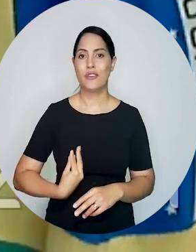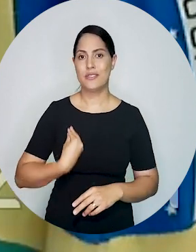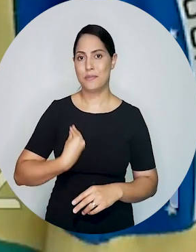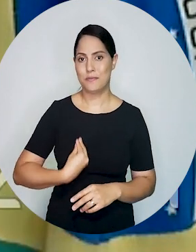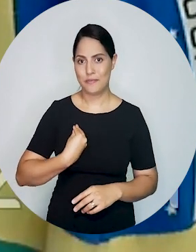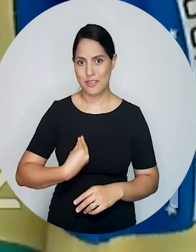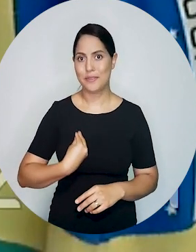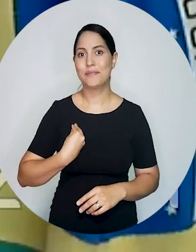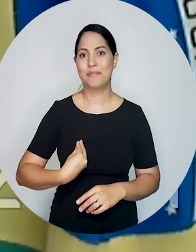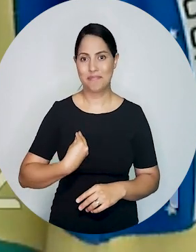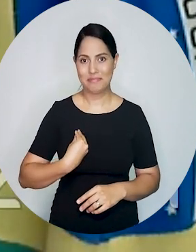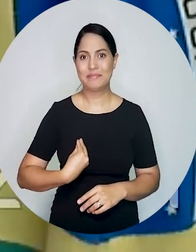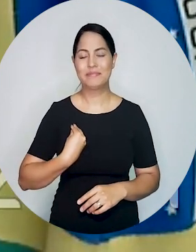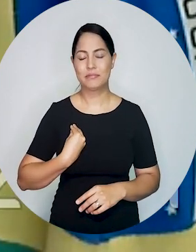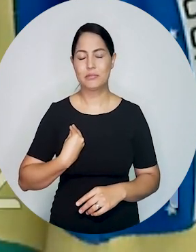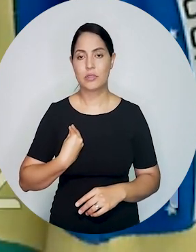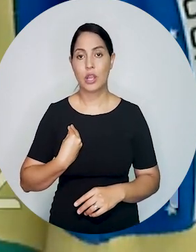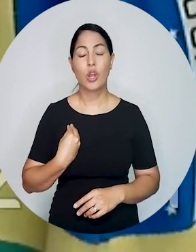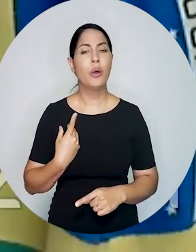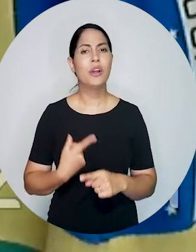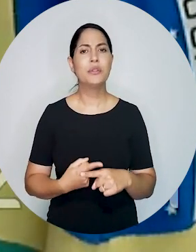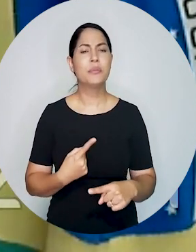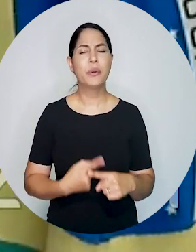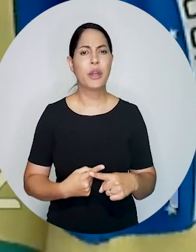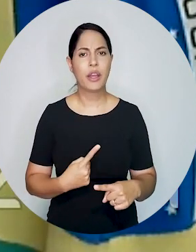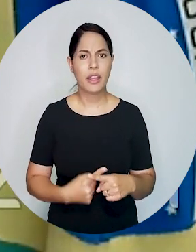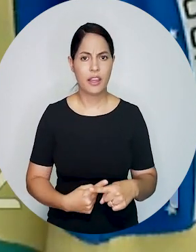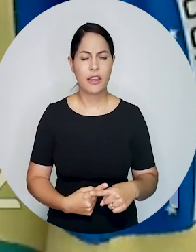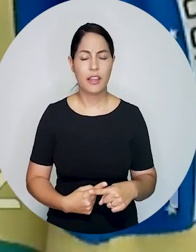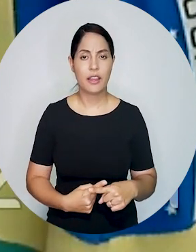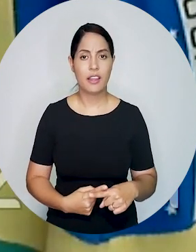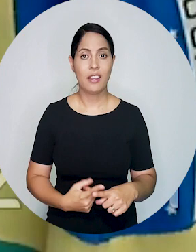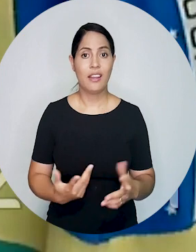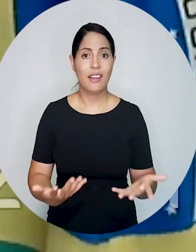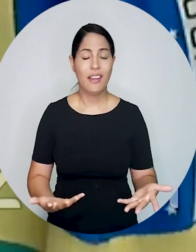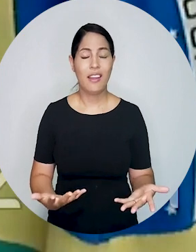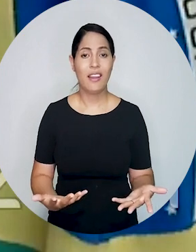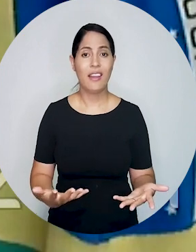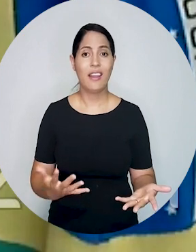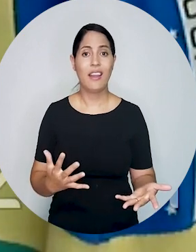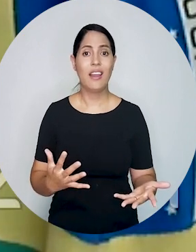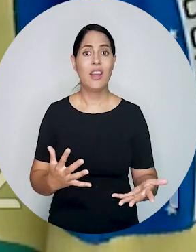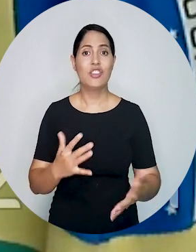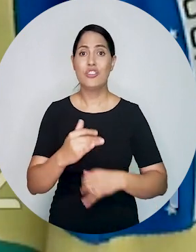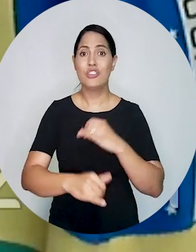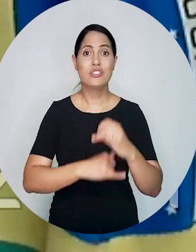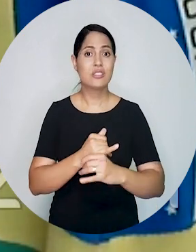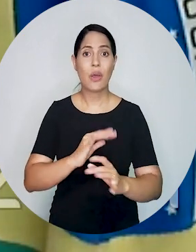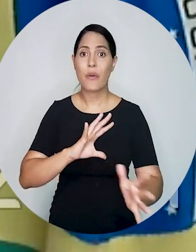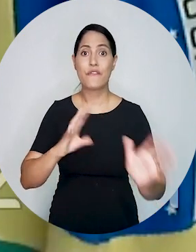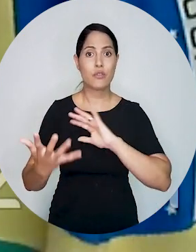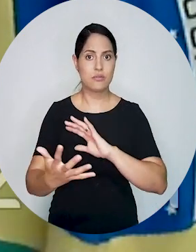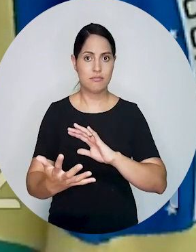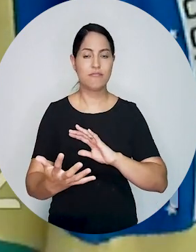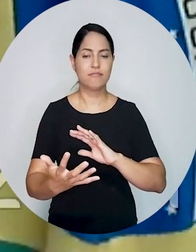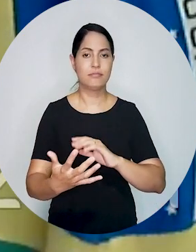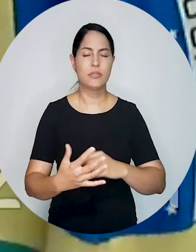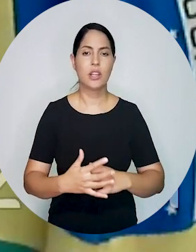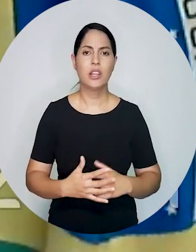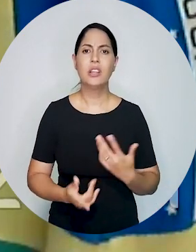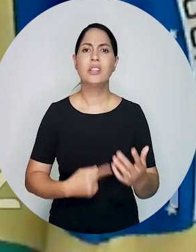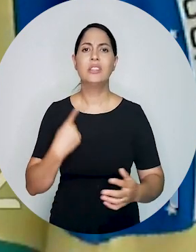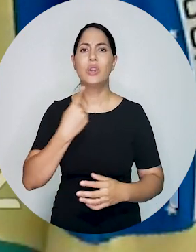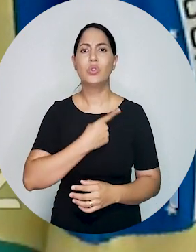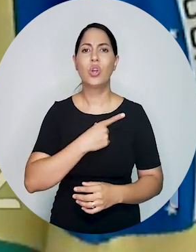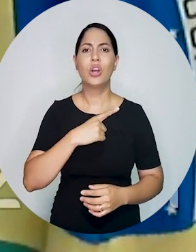diferentes quanto às coisas que estamos vivendo nos últimos anos. Isso se dá exatamente por conta dessa